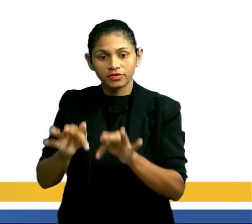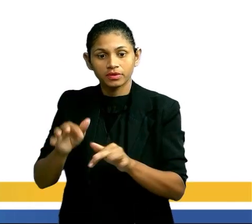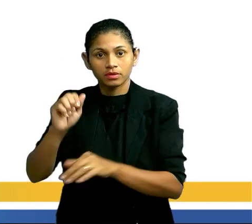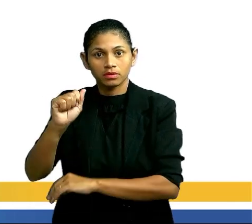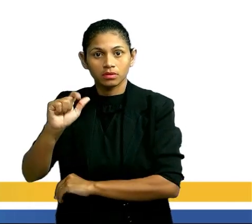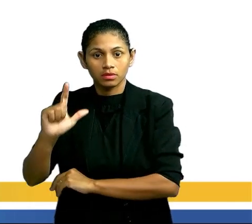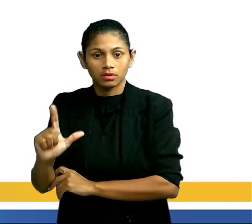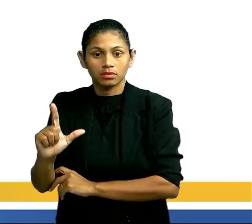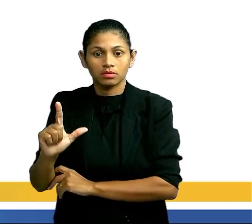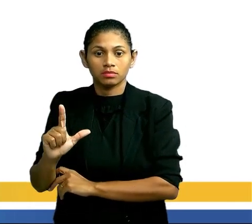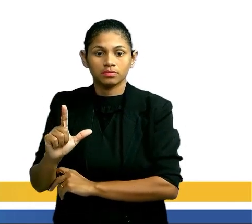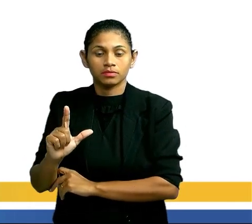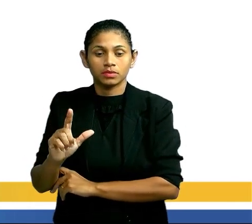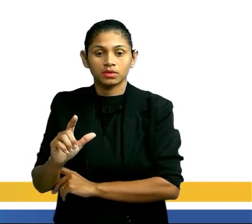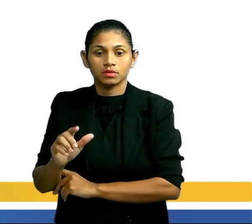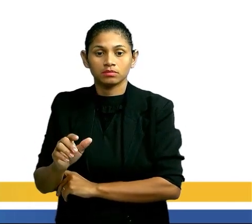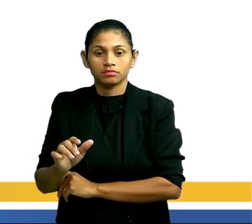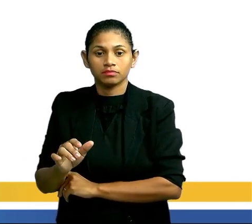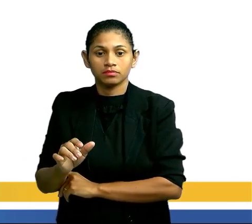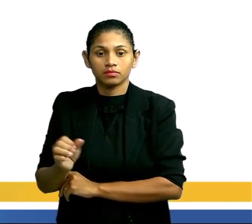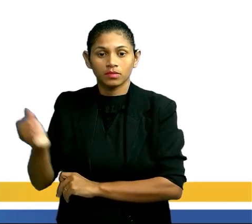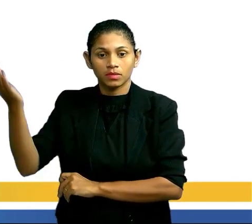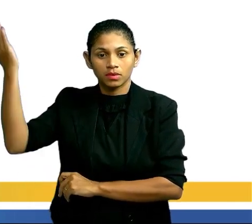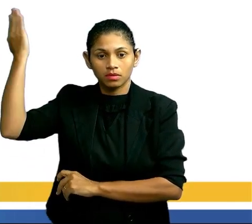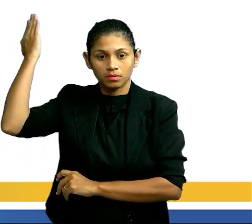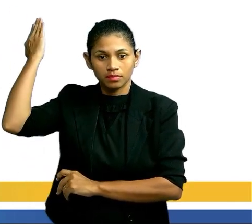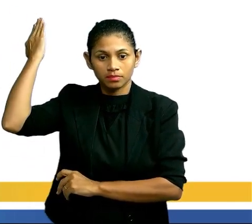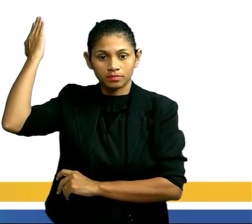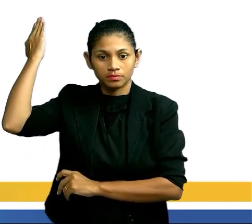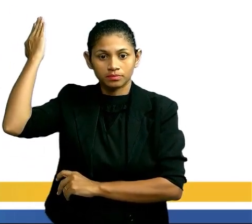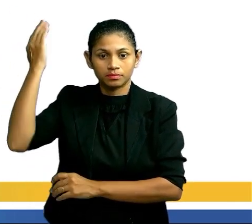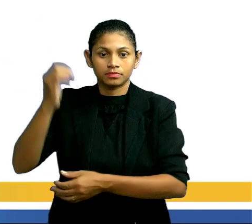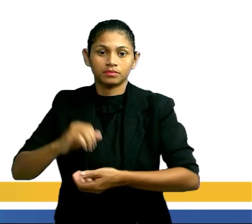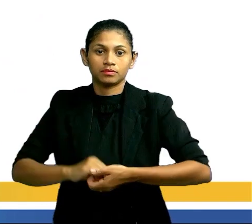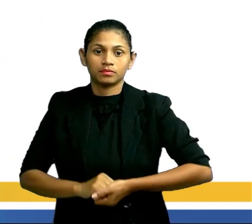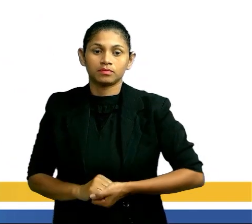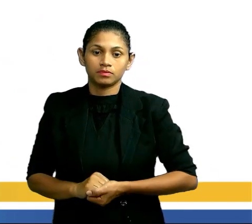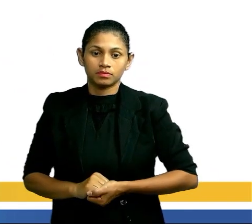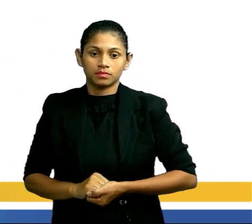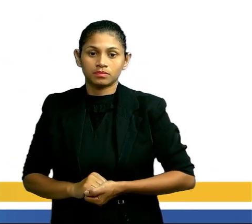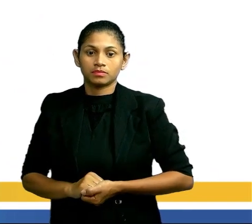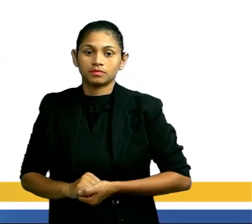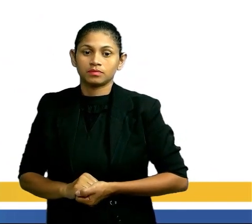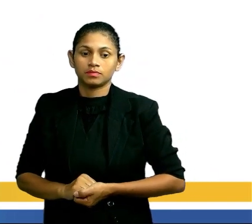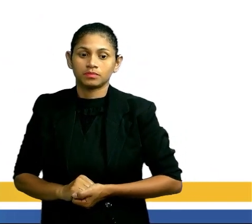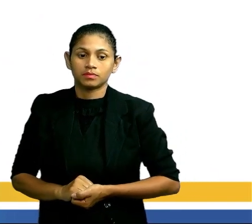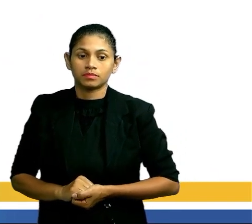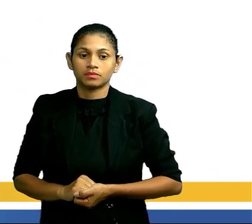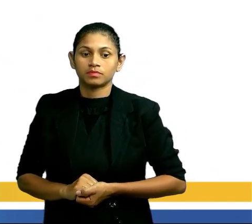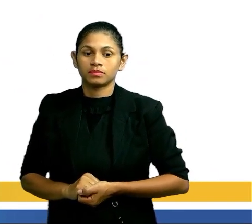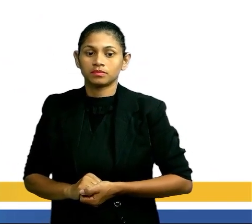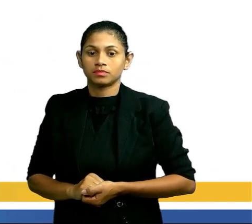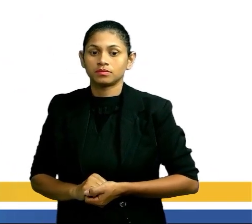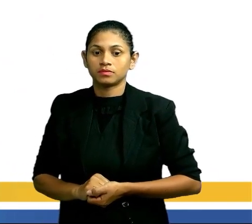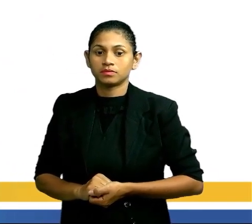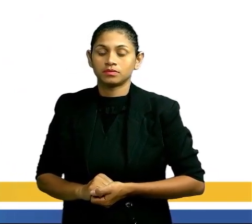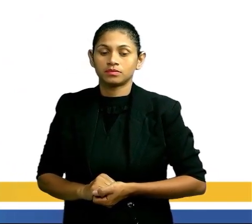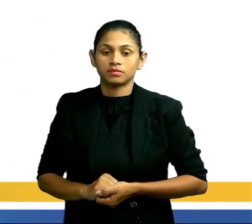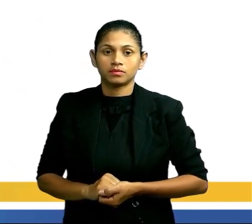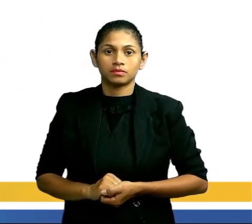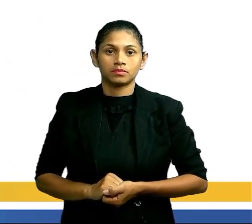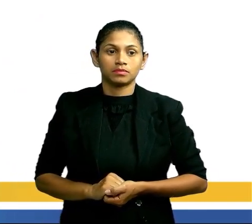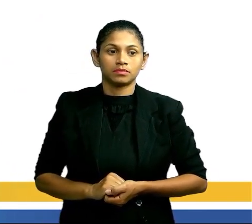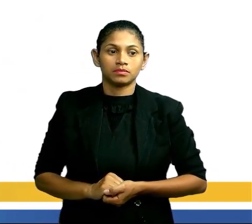em -al, tá bom? Então tá ali na tela para vocês acompanharem o formaldeído, que é o formol, perfeito? Vamos